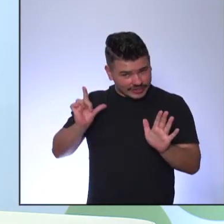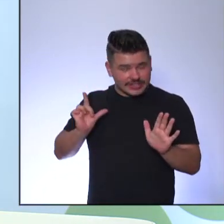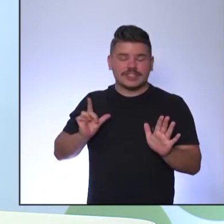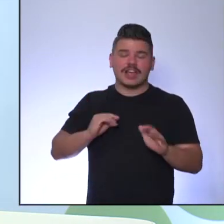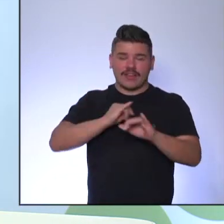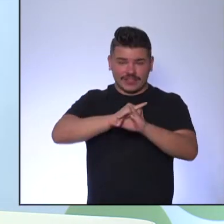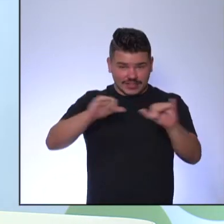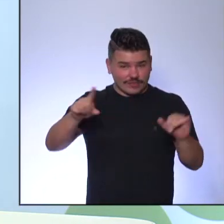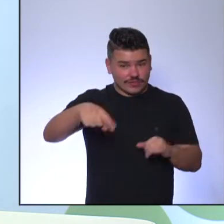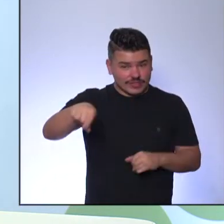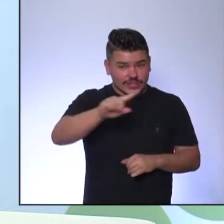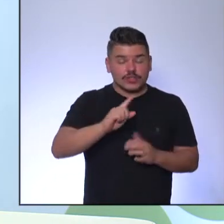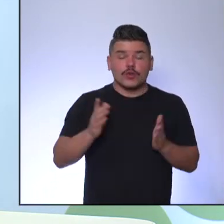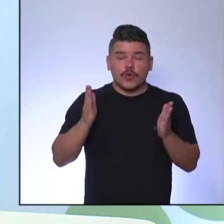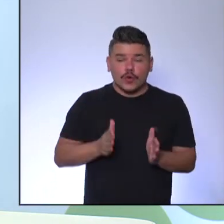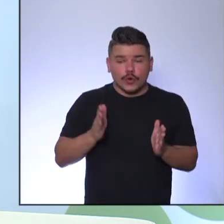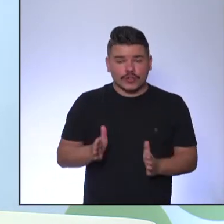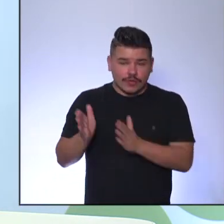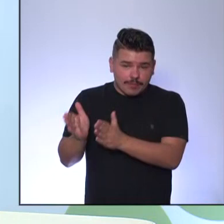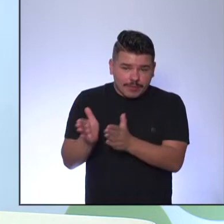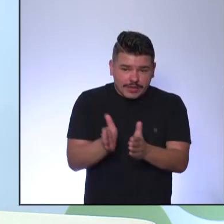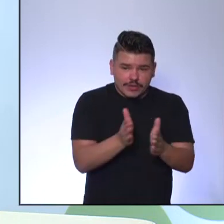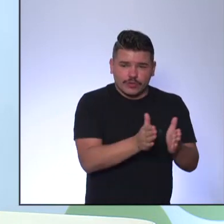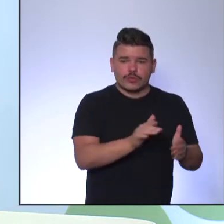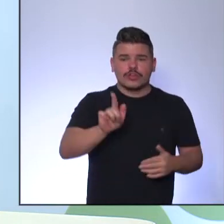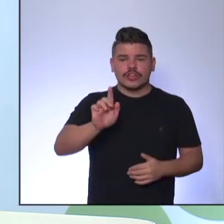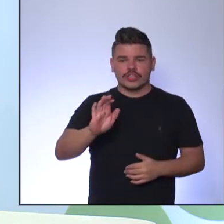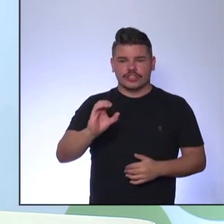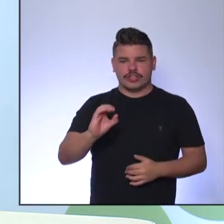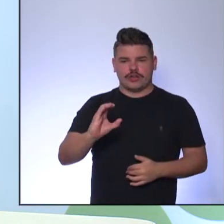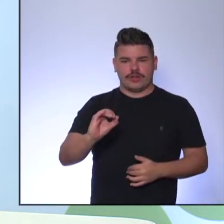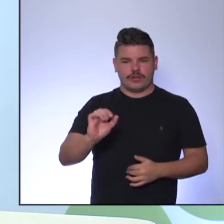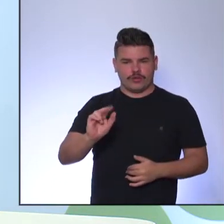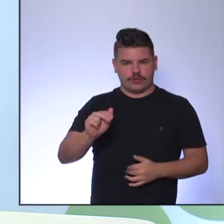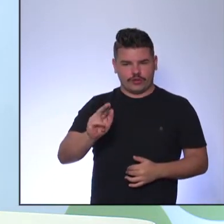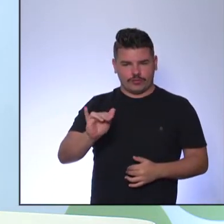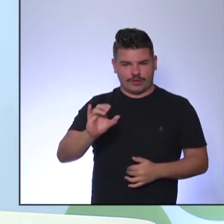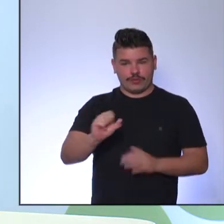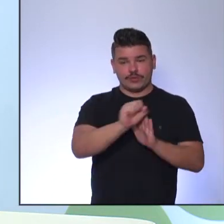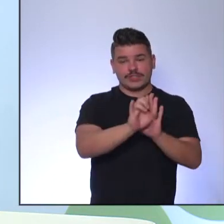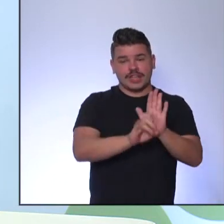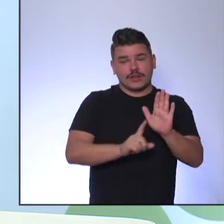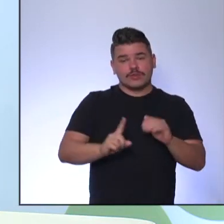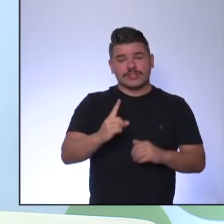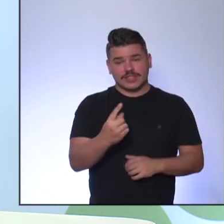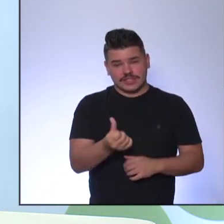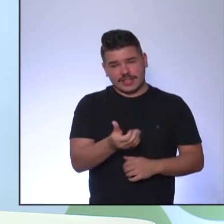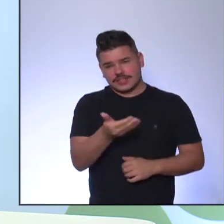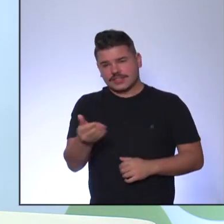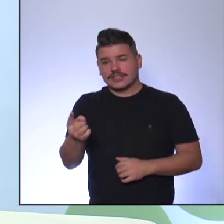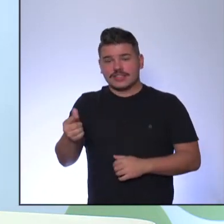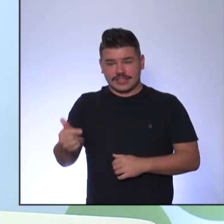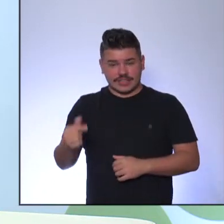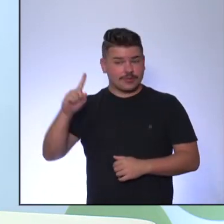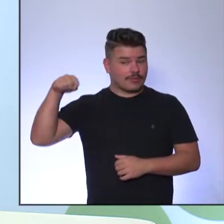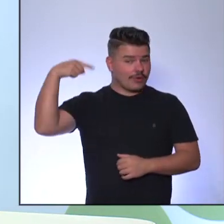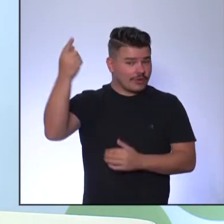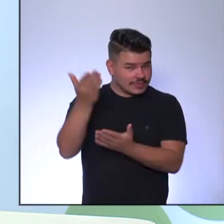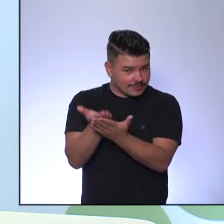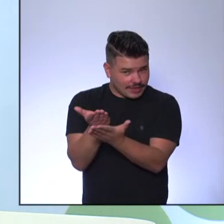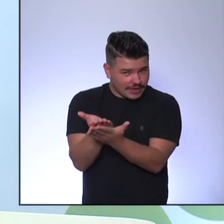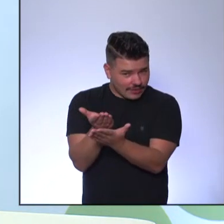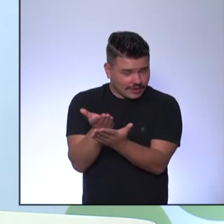nós vimos hoje foi o ciclo geoeconômico do século XVI e XVII. Então, para a nossa próxima aula, serão os